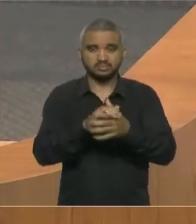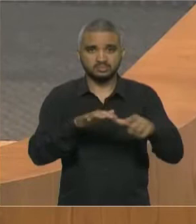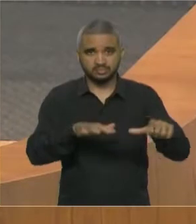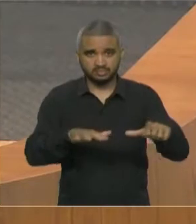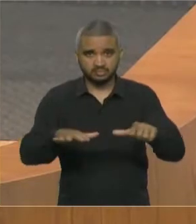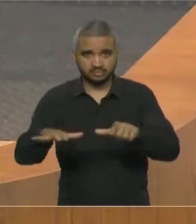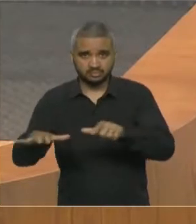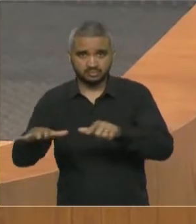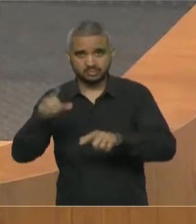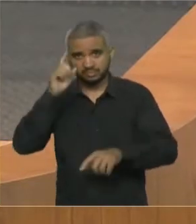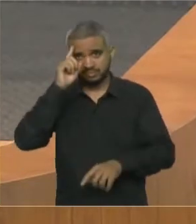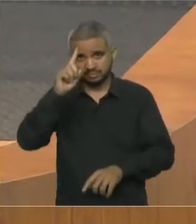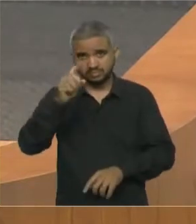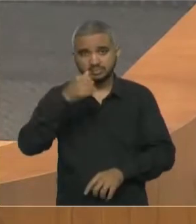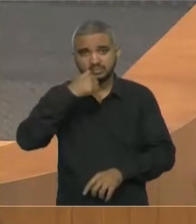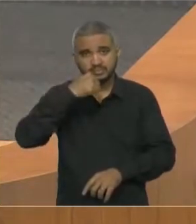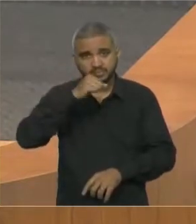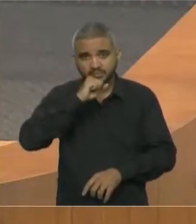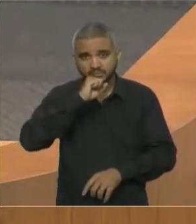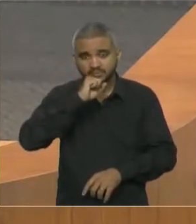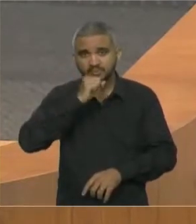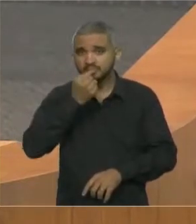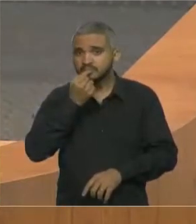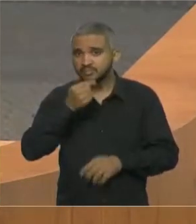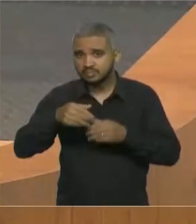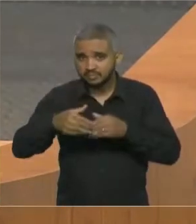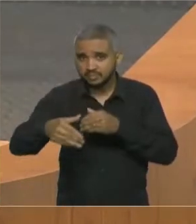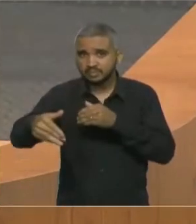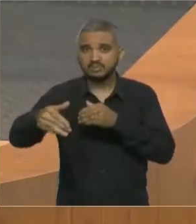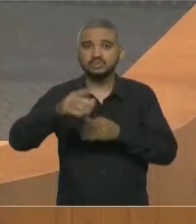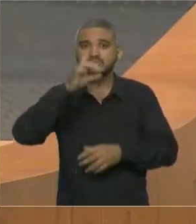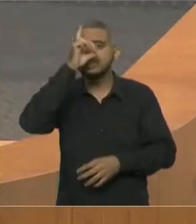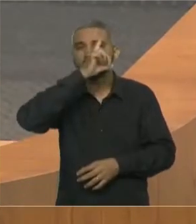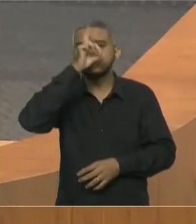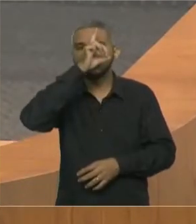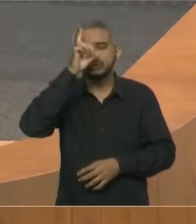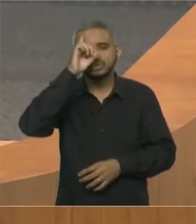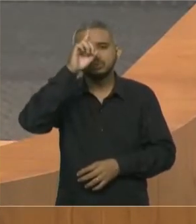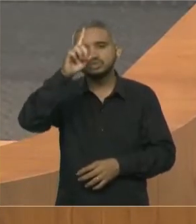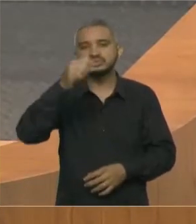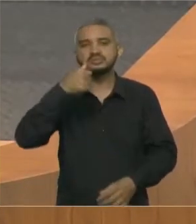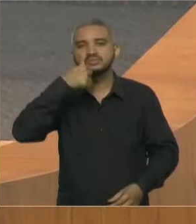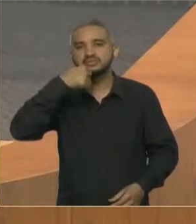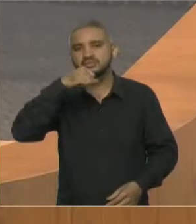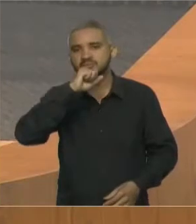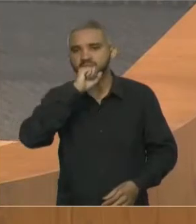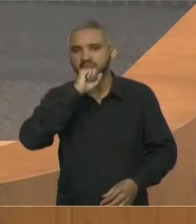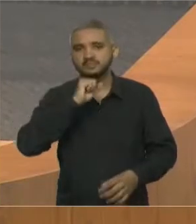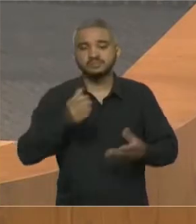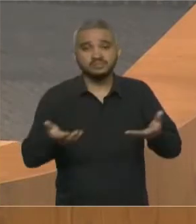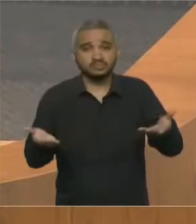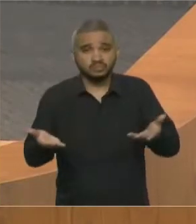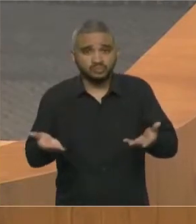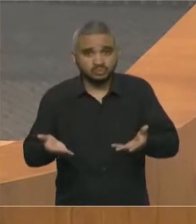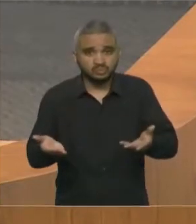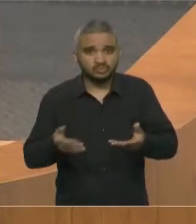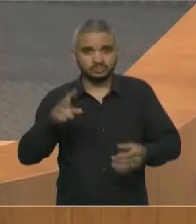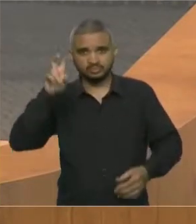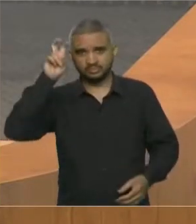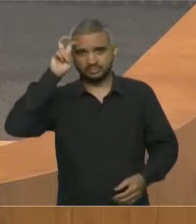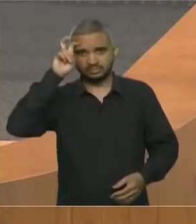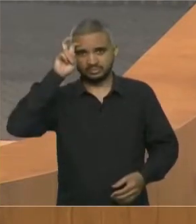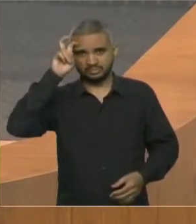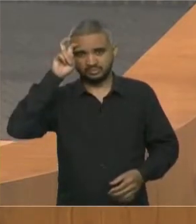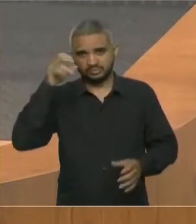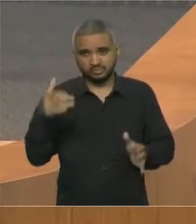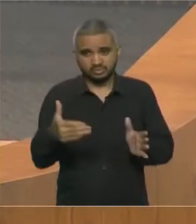na semana do Dia das Mães, né? Próximo domingo comemoraremos o Dia das Mães. E eu vim a essa tribuna hoje, nesta quinta-feira, último dia